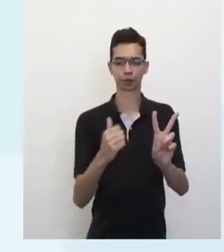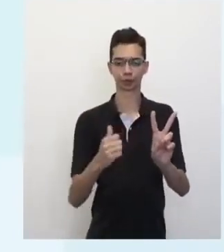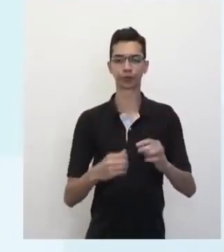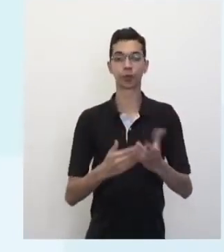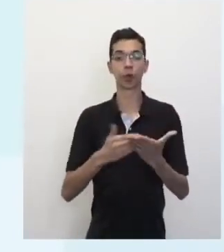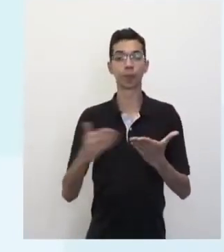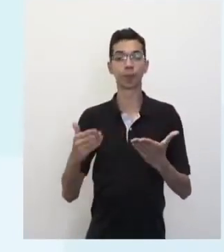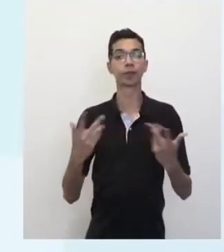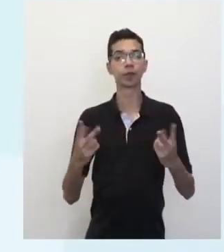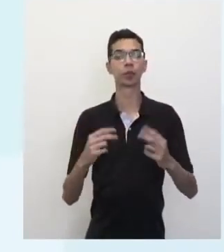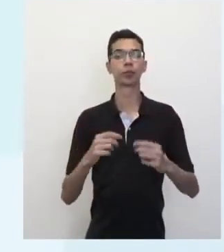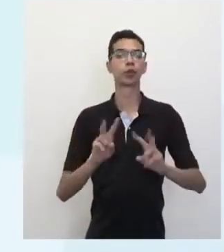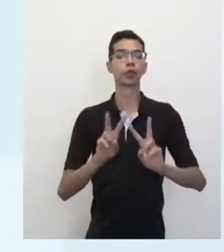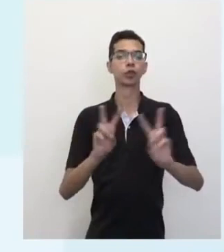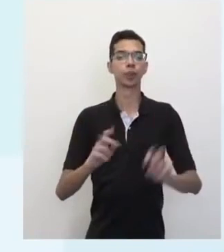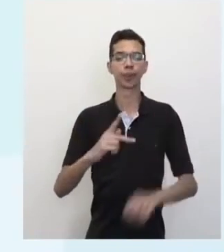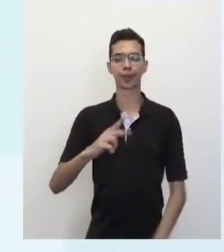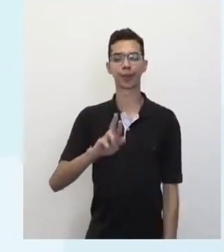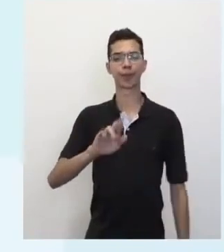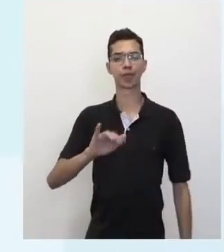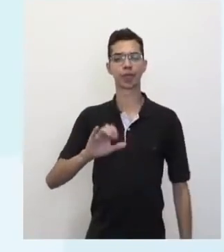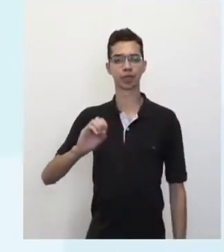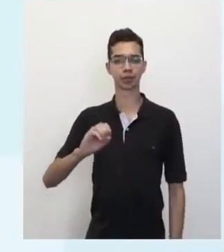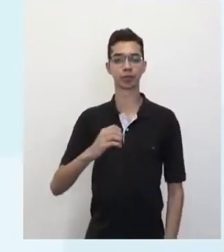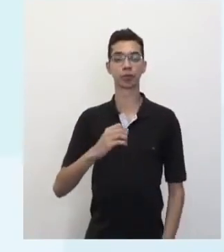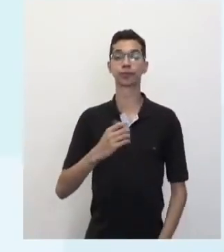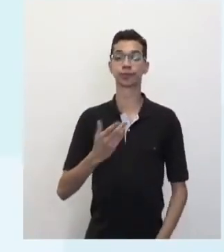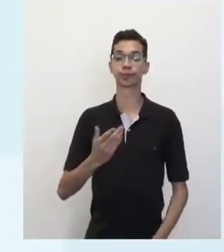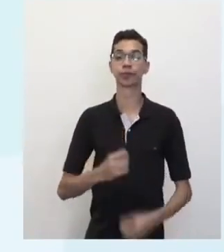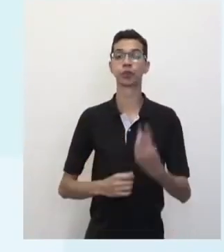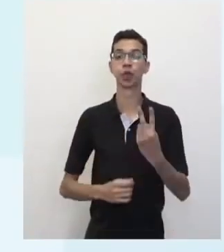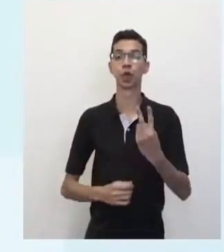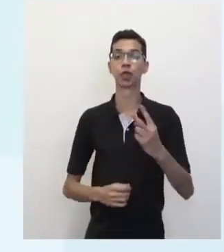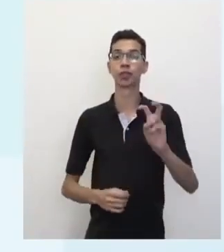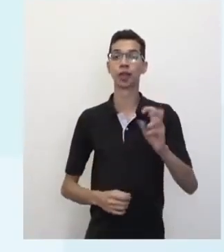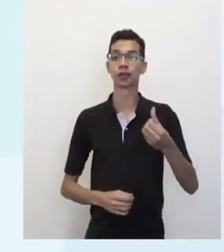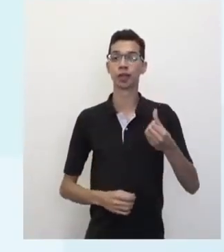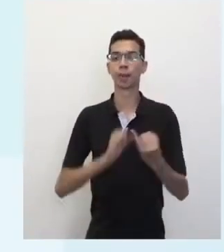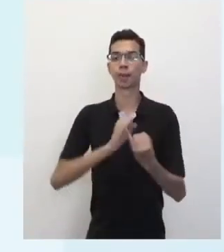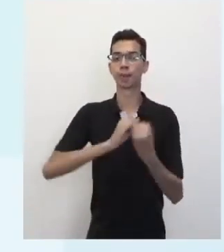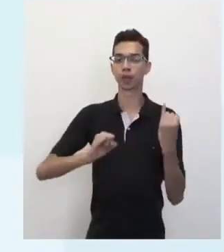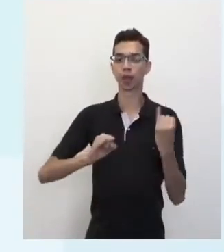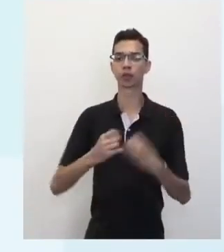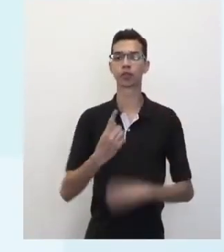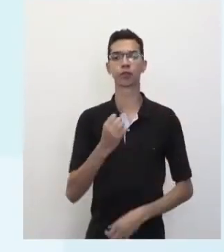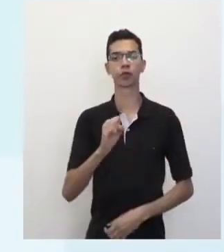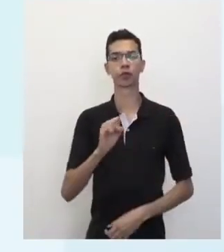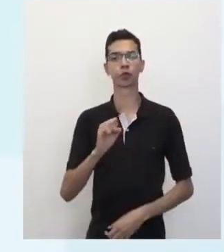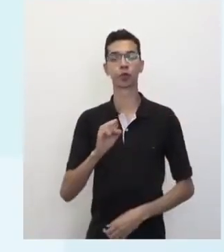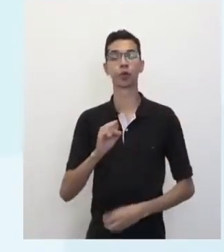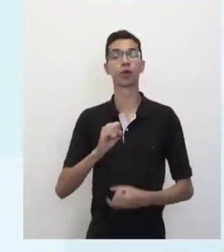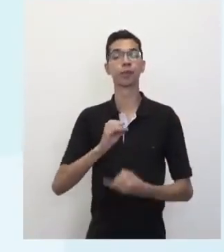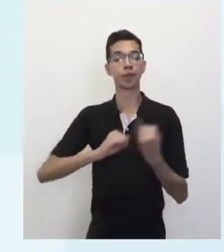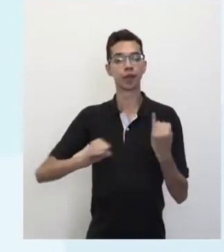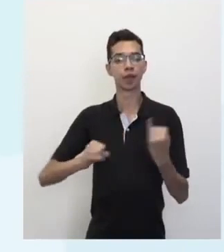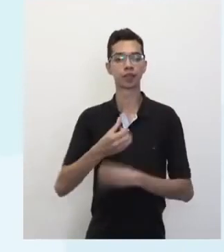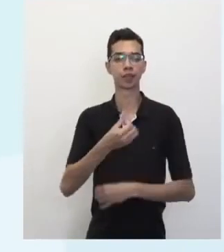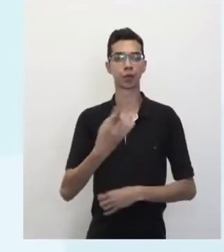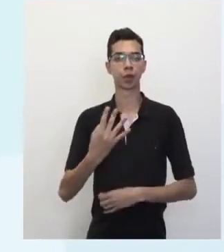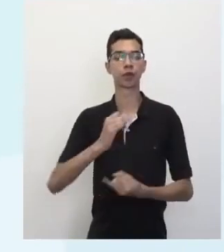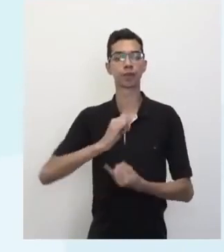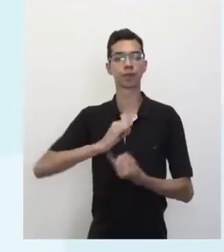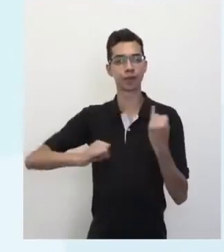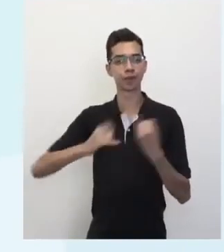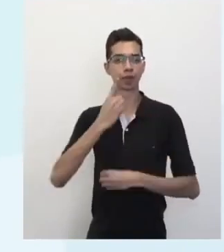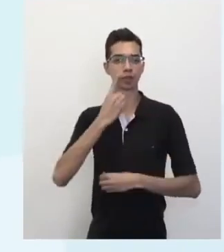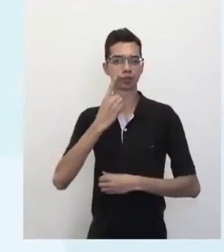a metade, né? Metade de 256, metade de 128, metade de 64. Confiram aí se vocês estão fazendo